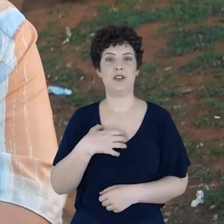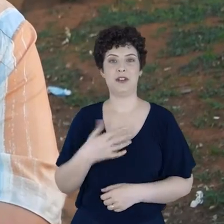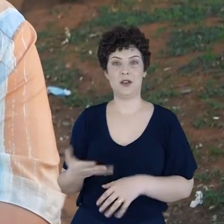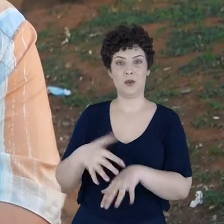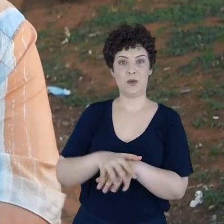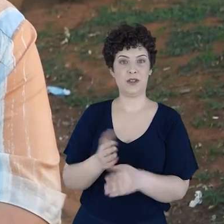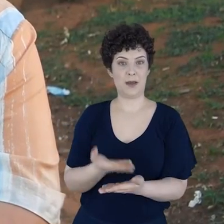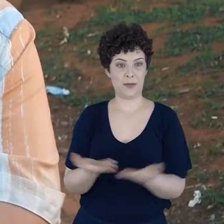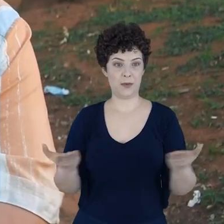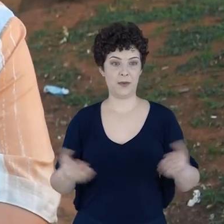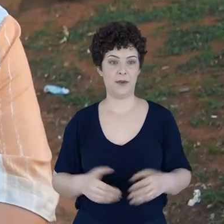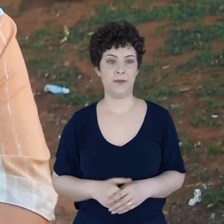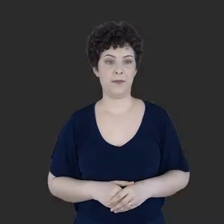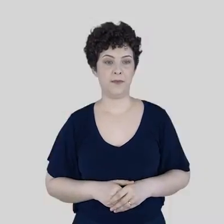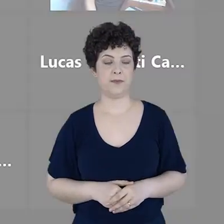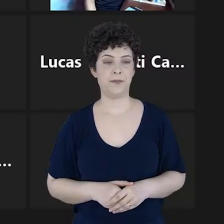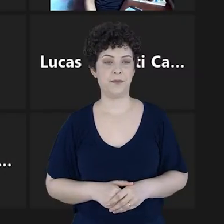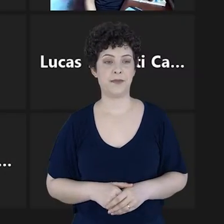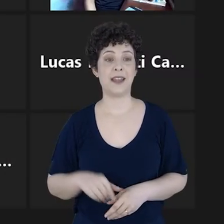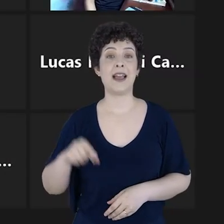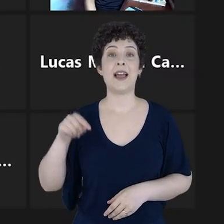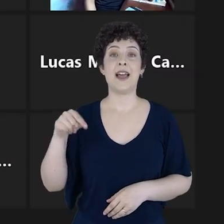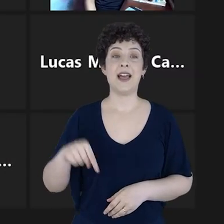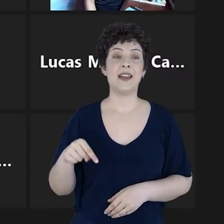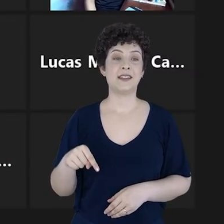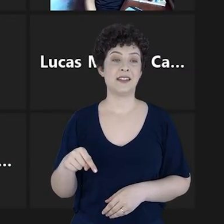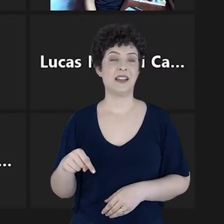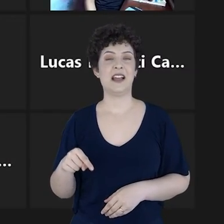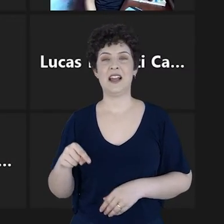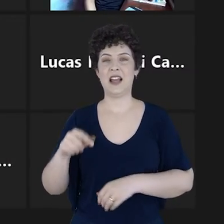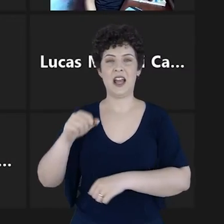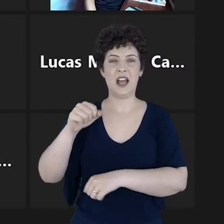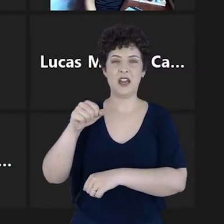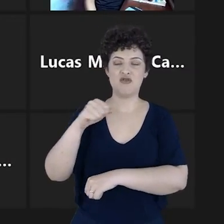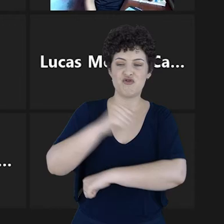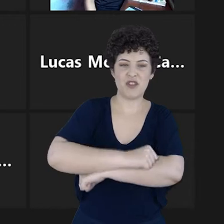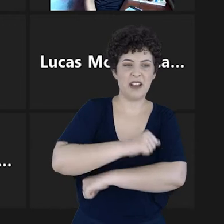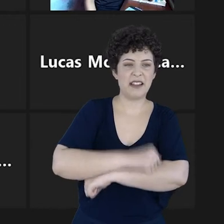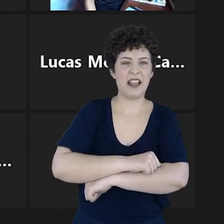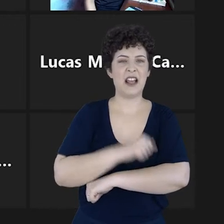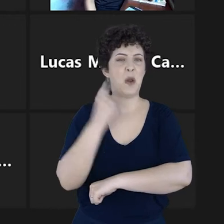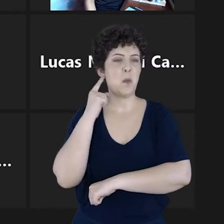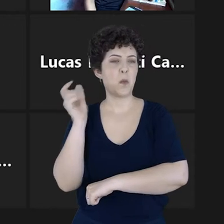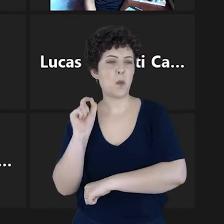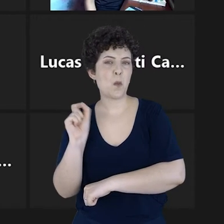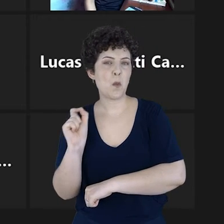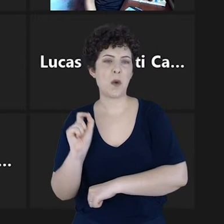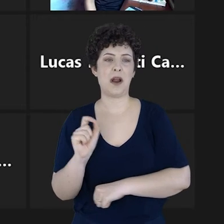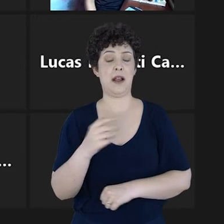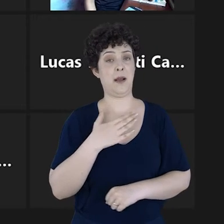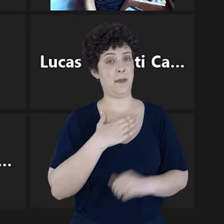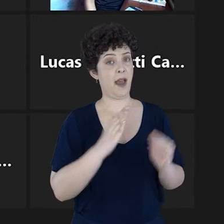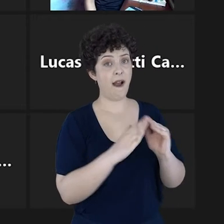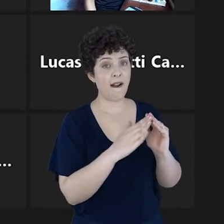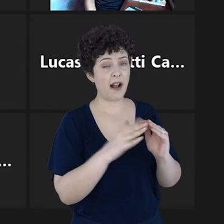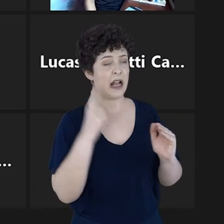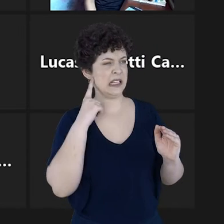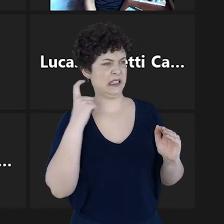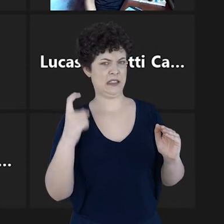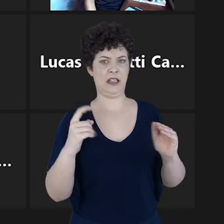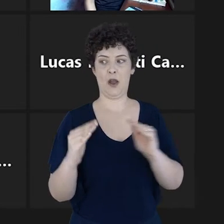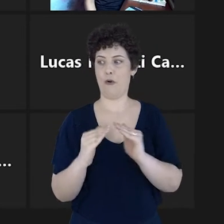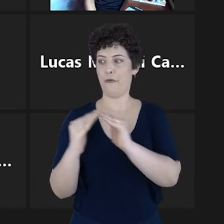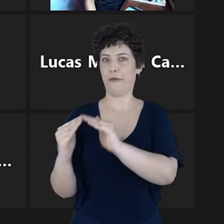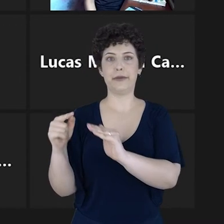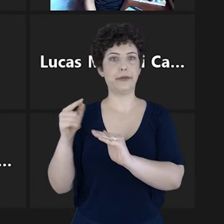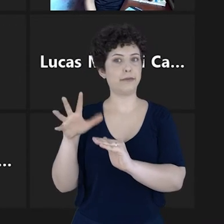de inclusão ao público. Videoconferência. Essa janela não faz ruído. Nossa, se fosse em casa, olha que eu abro a janela,